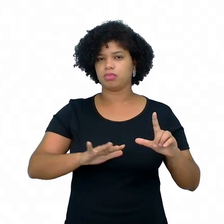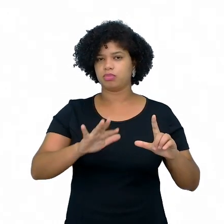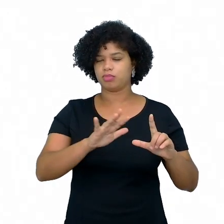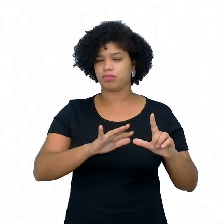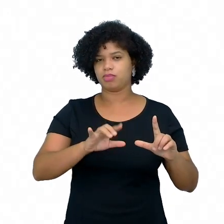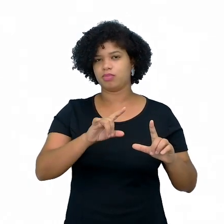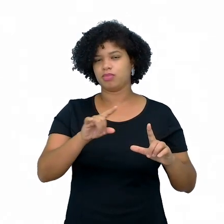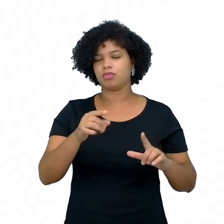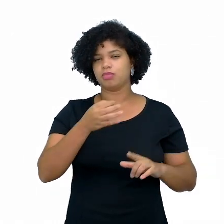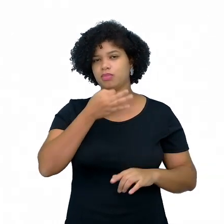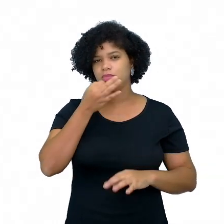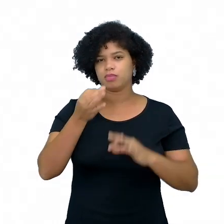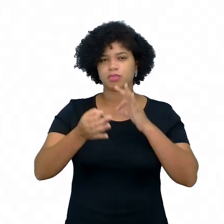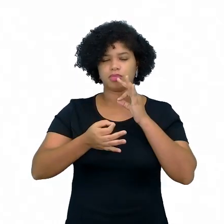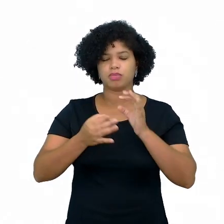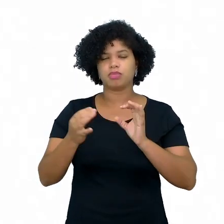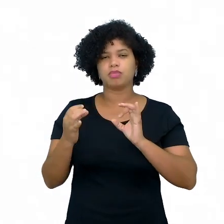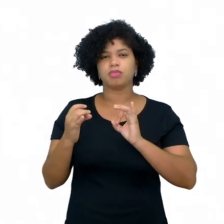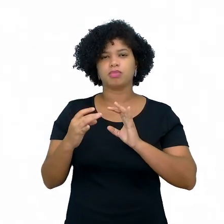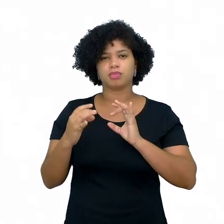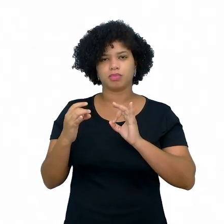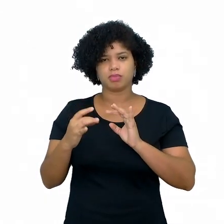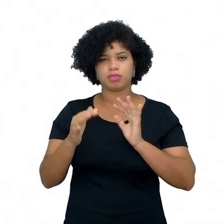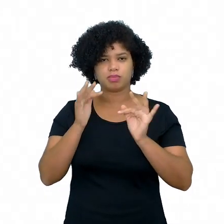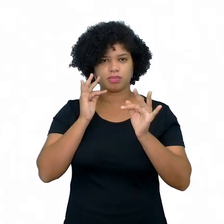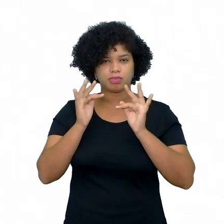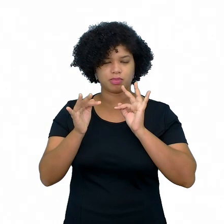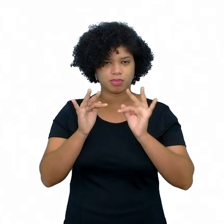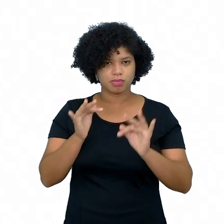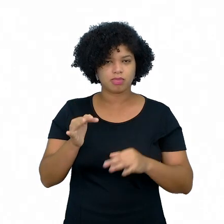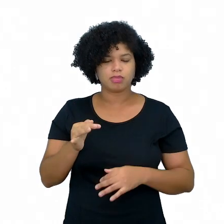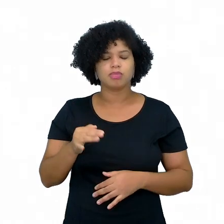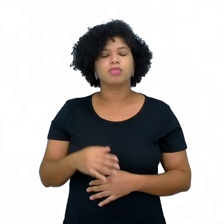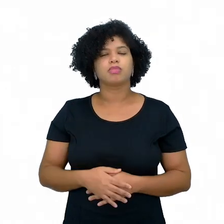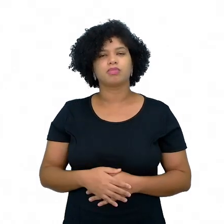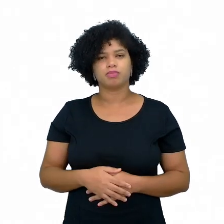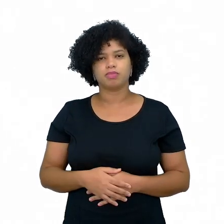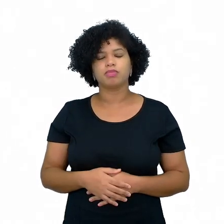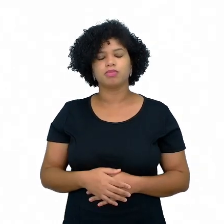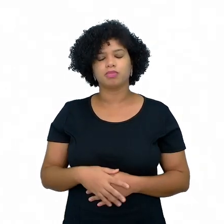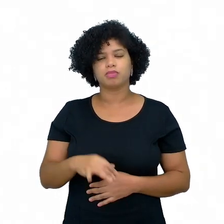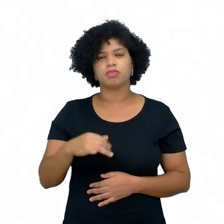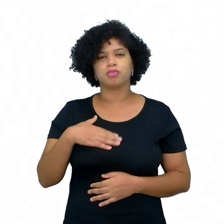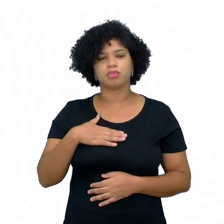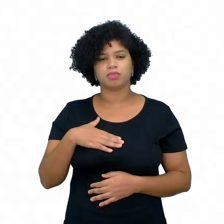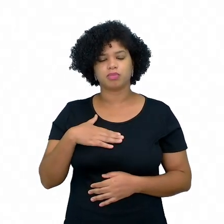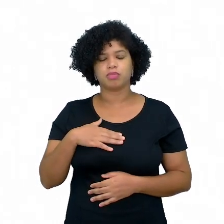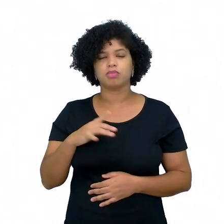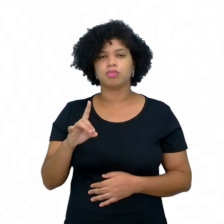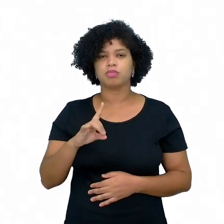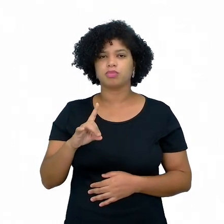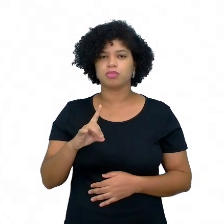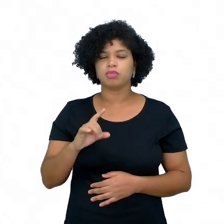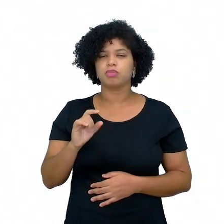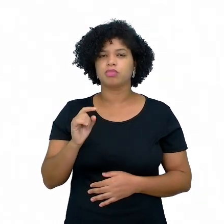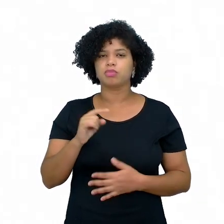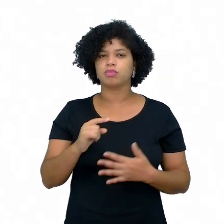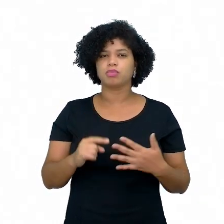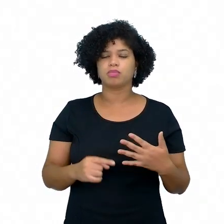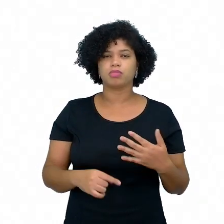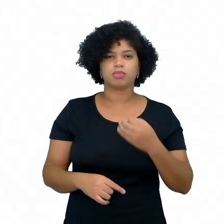dar aí as informações, né, de como vocês estão achando, se estão gostando dessas formações. A